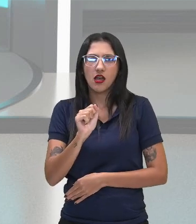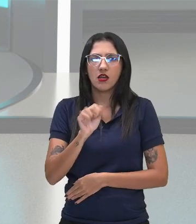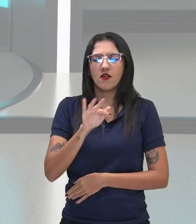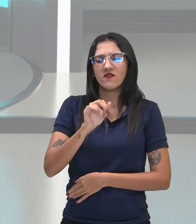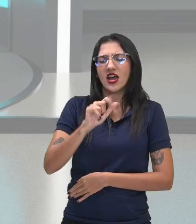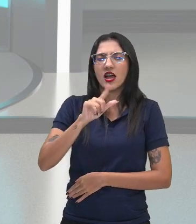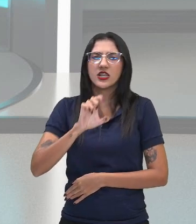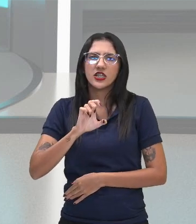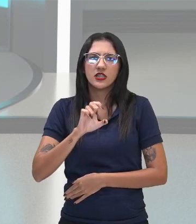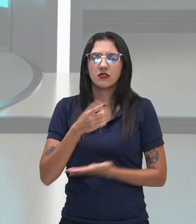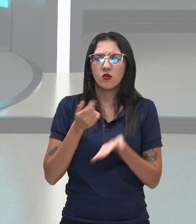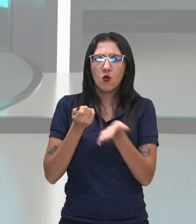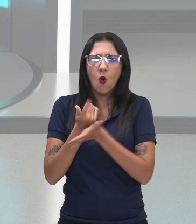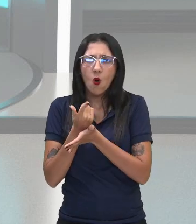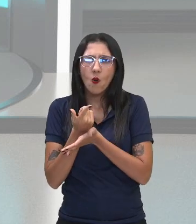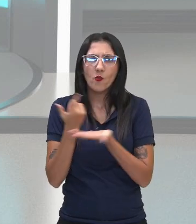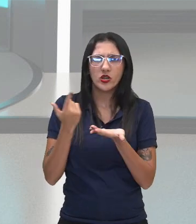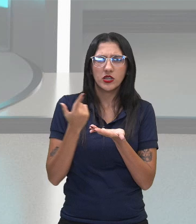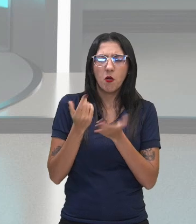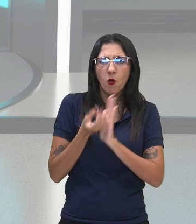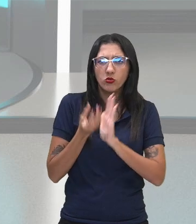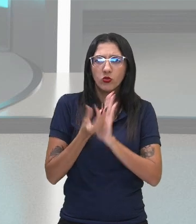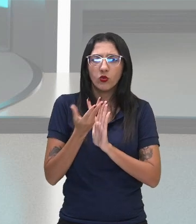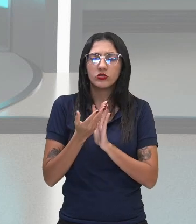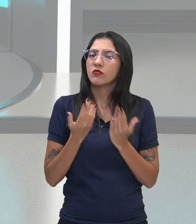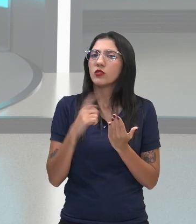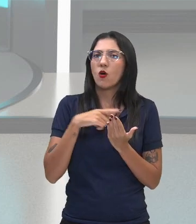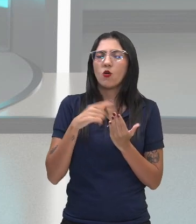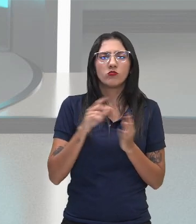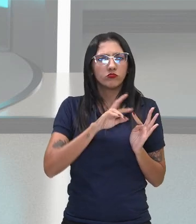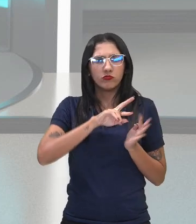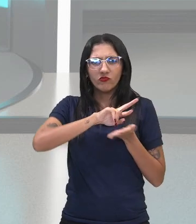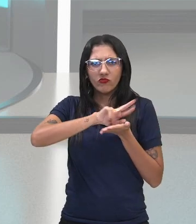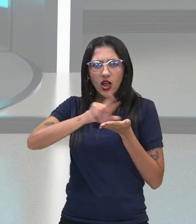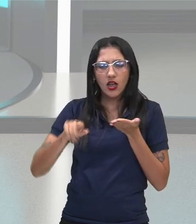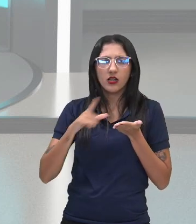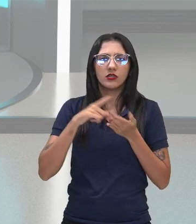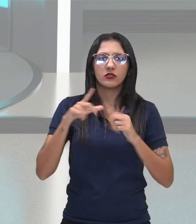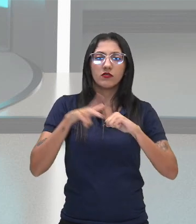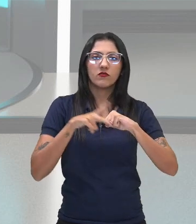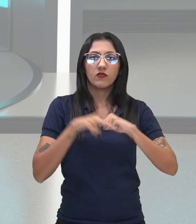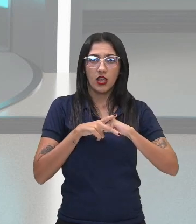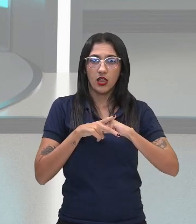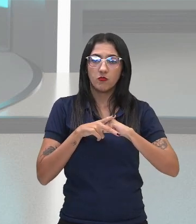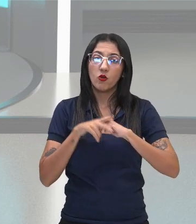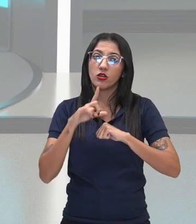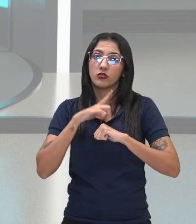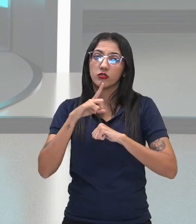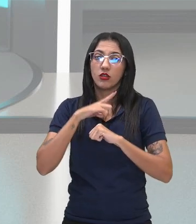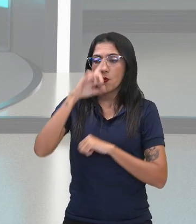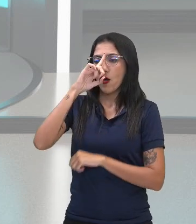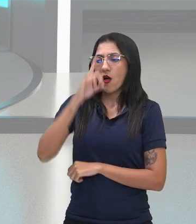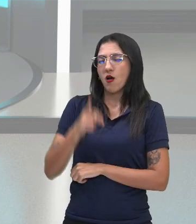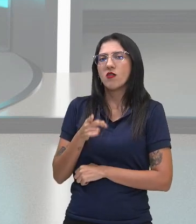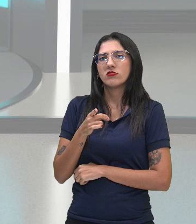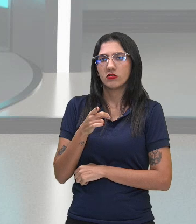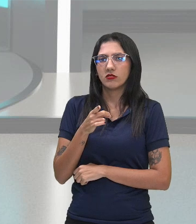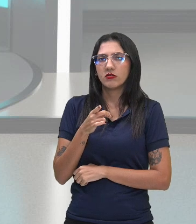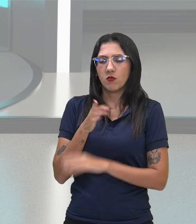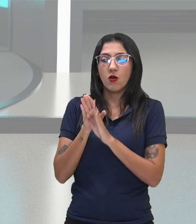compre, vá, produza. Então, são verbos no imperativo que dão um comando para